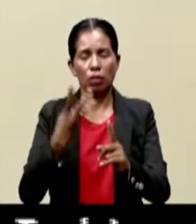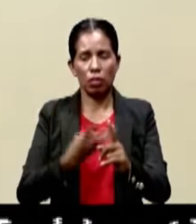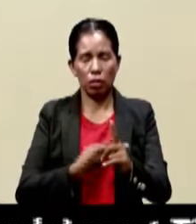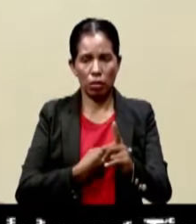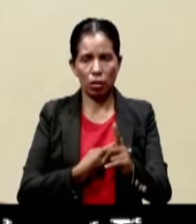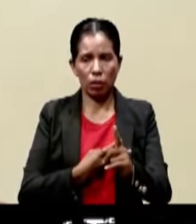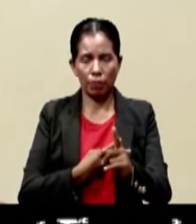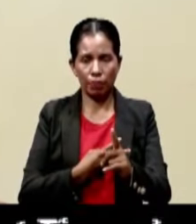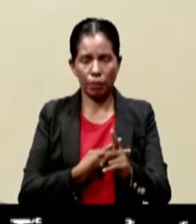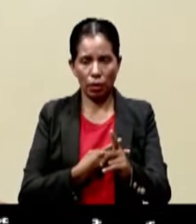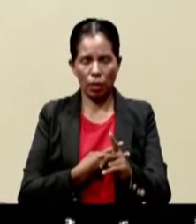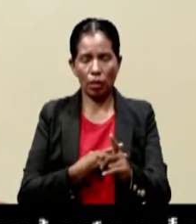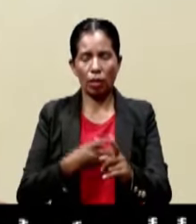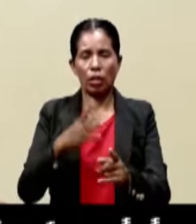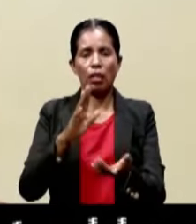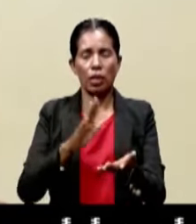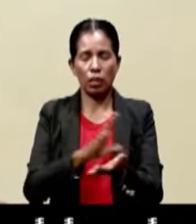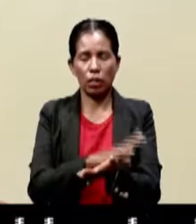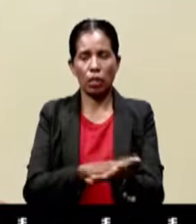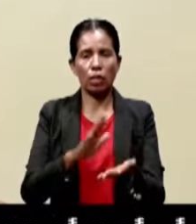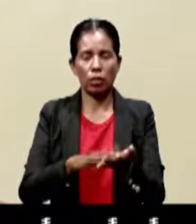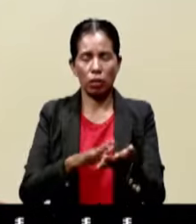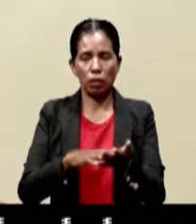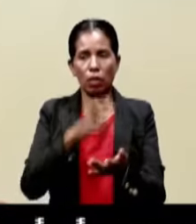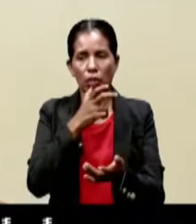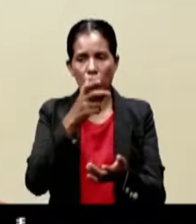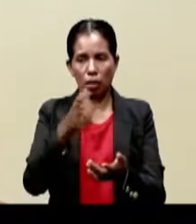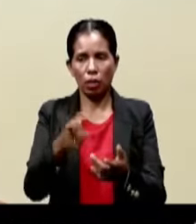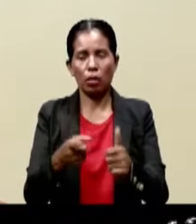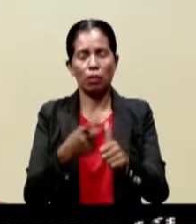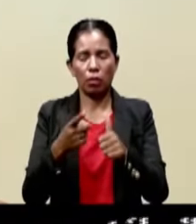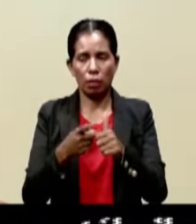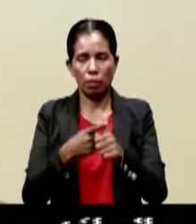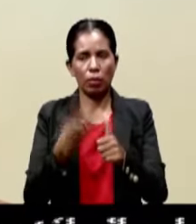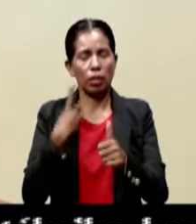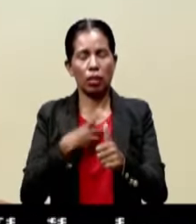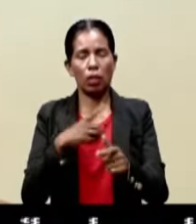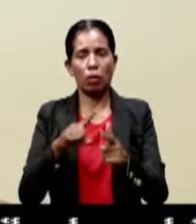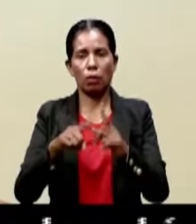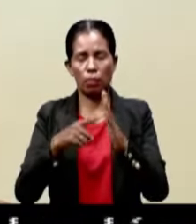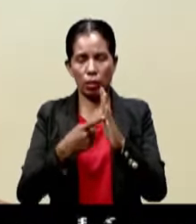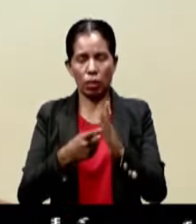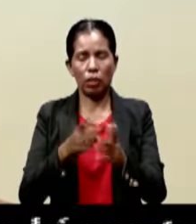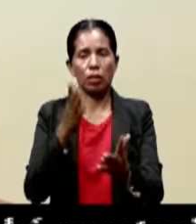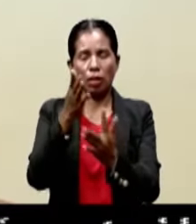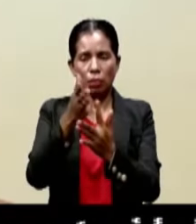barro a língua portuguesa menos, mas quando o primeiro ciclo ita começa a tamo na